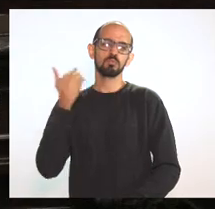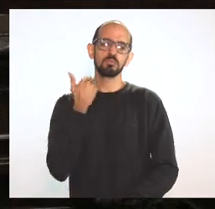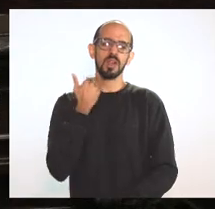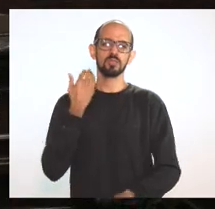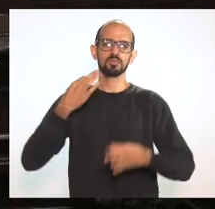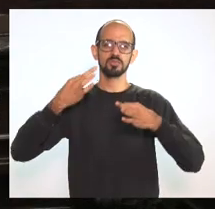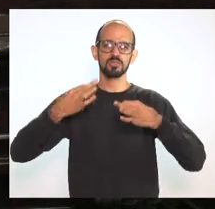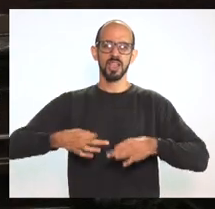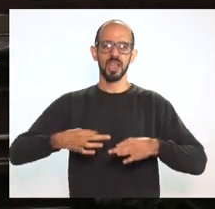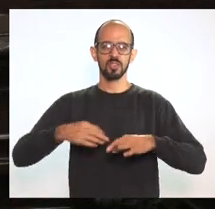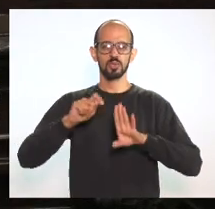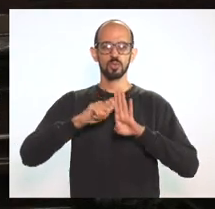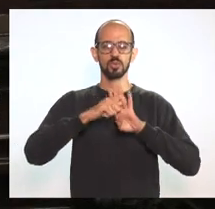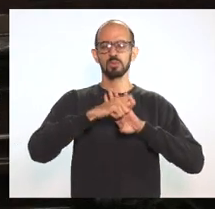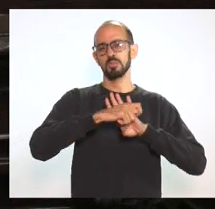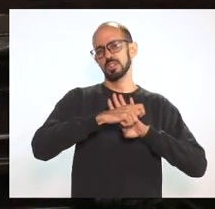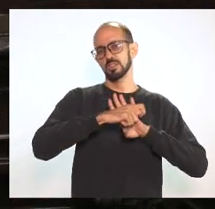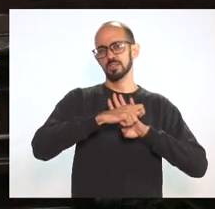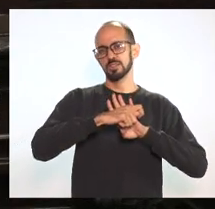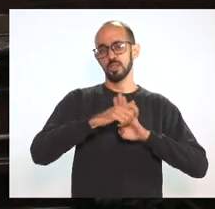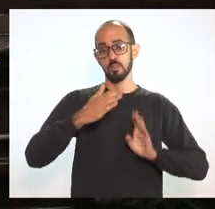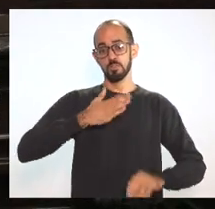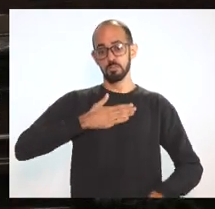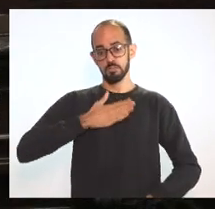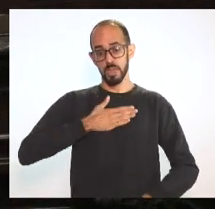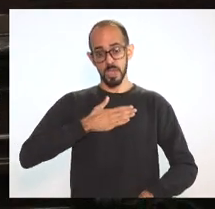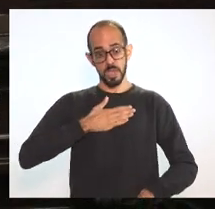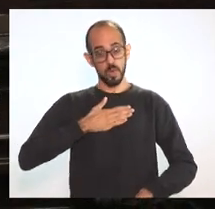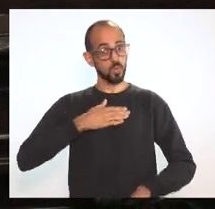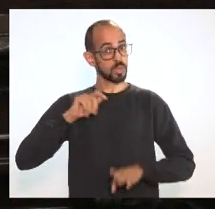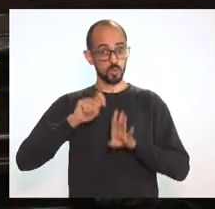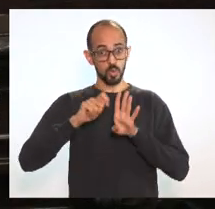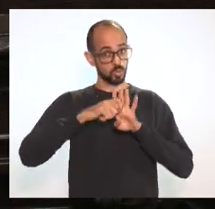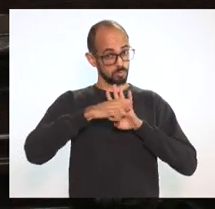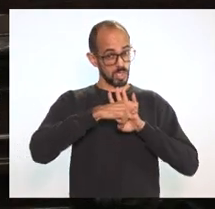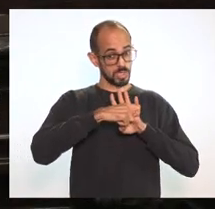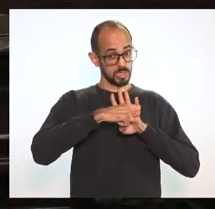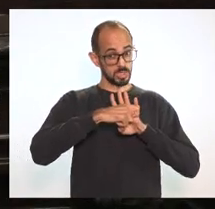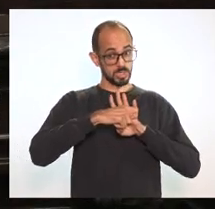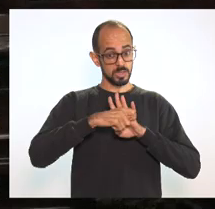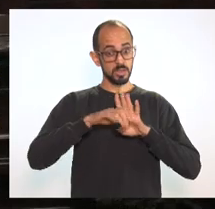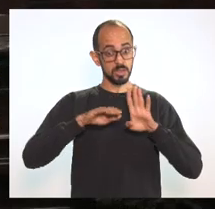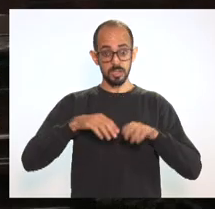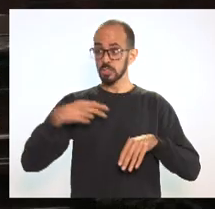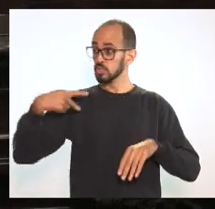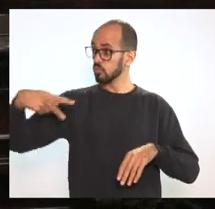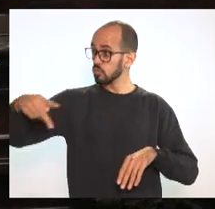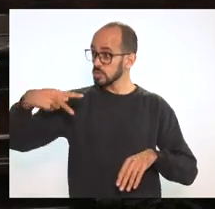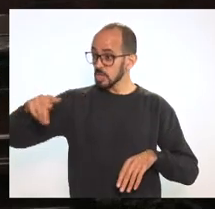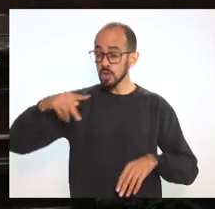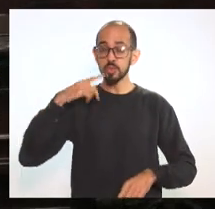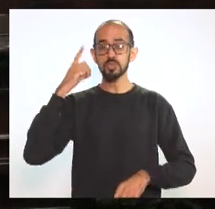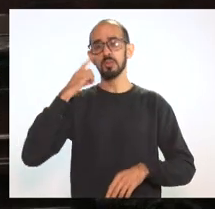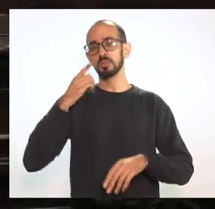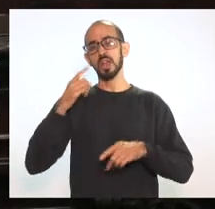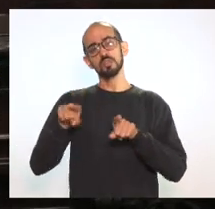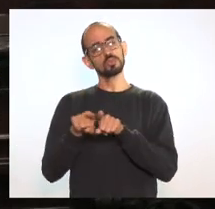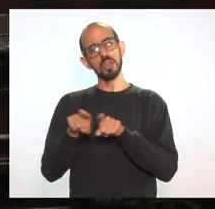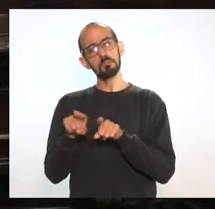na nossa conta. O meu está caindo aqui todo mês, de vocês, deputados, cai todo mês na